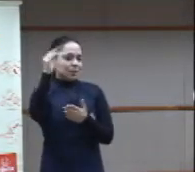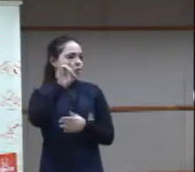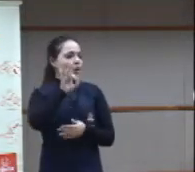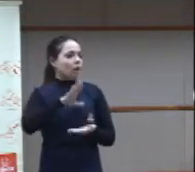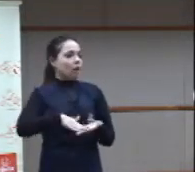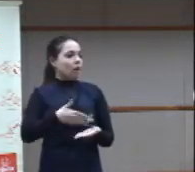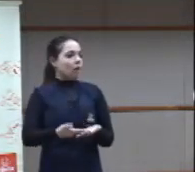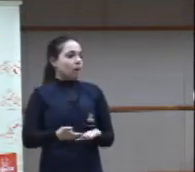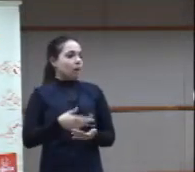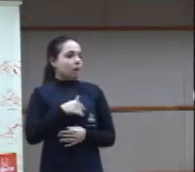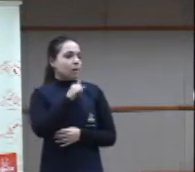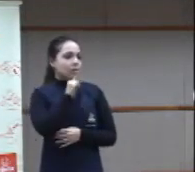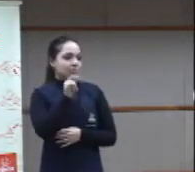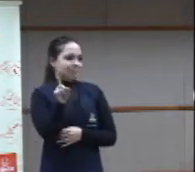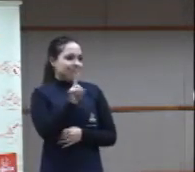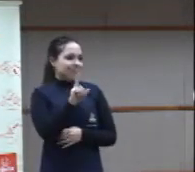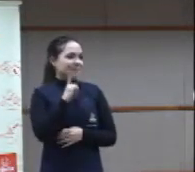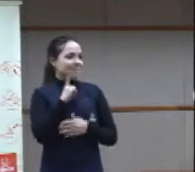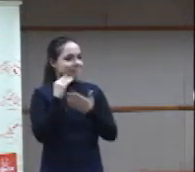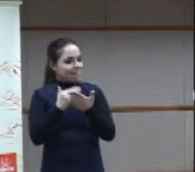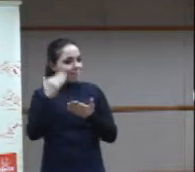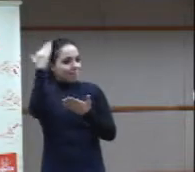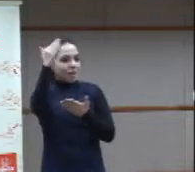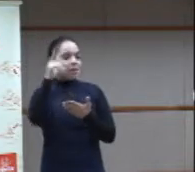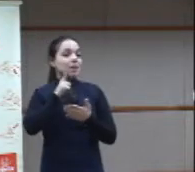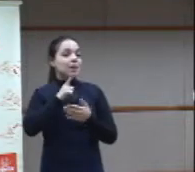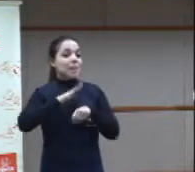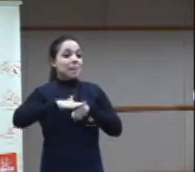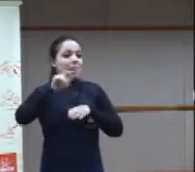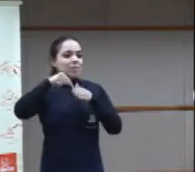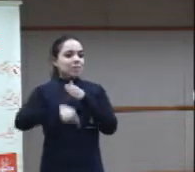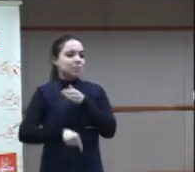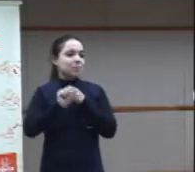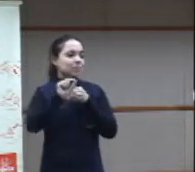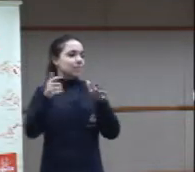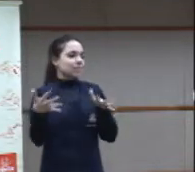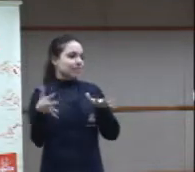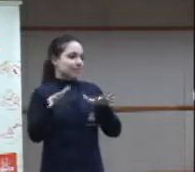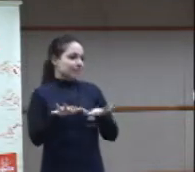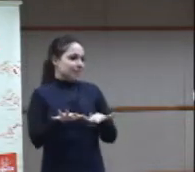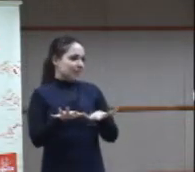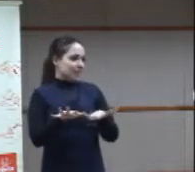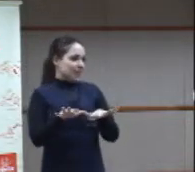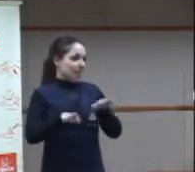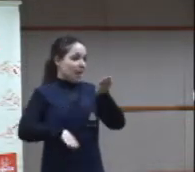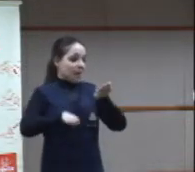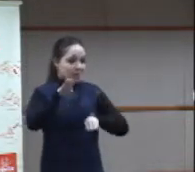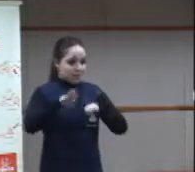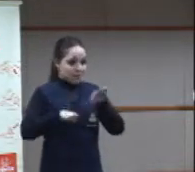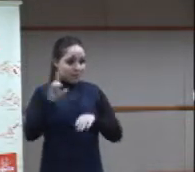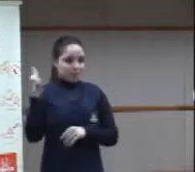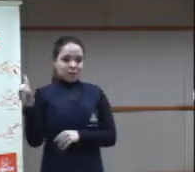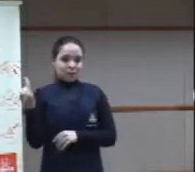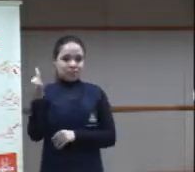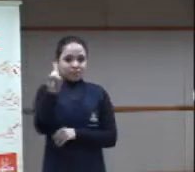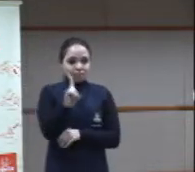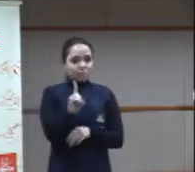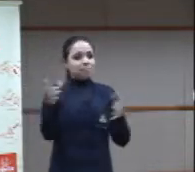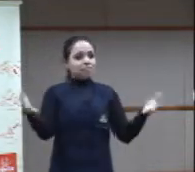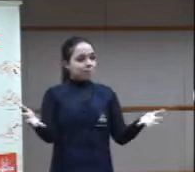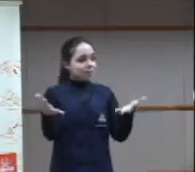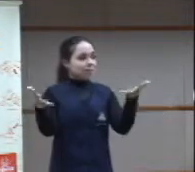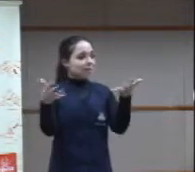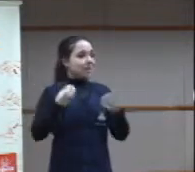condição de intérprete de Libras para ser este personagem que muitas vezes a presença dele